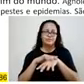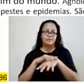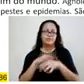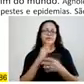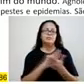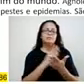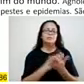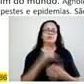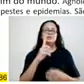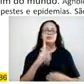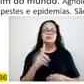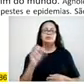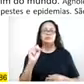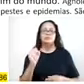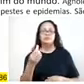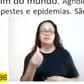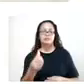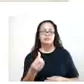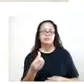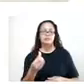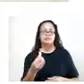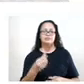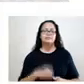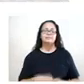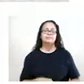página 186.